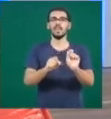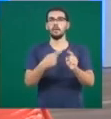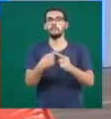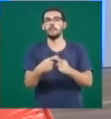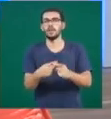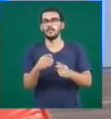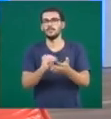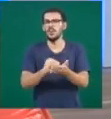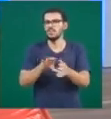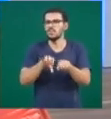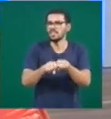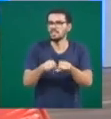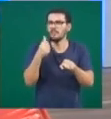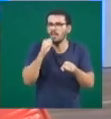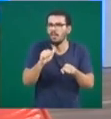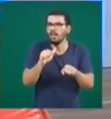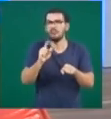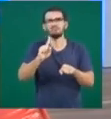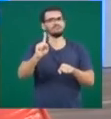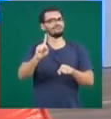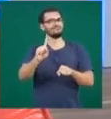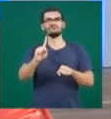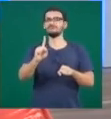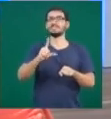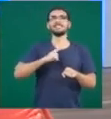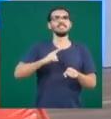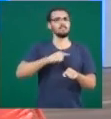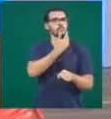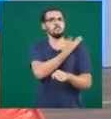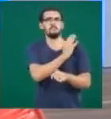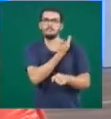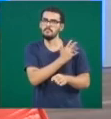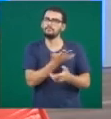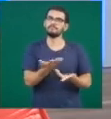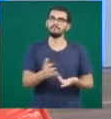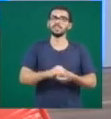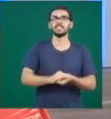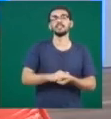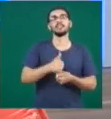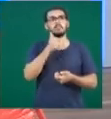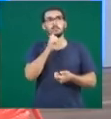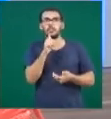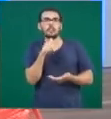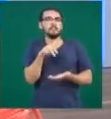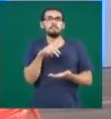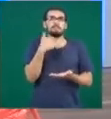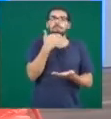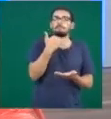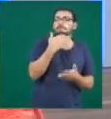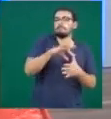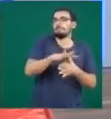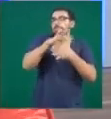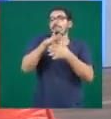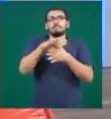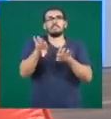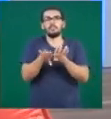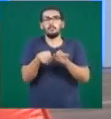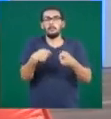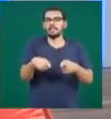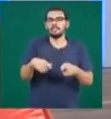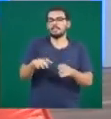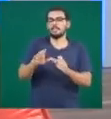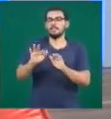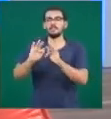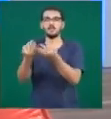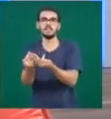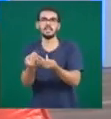por essas coisas que ainda é um estigma, que mulheres não conseguem ocupar esses lugares de liderança, ou então que tem que escolher entre a família e